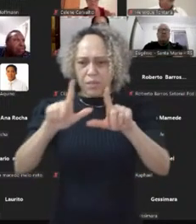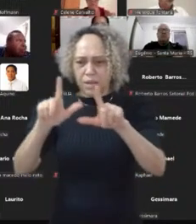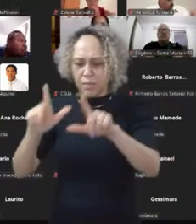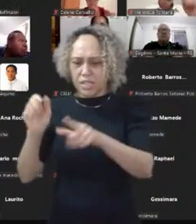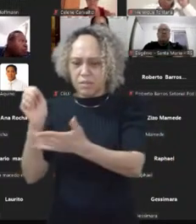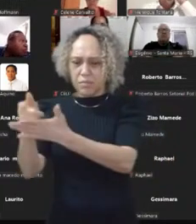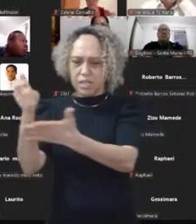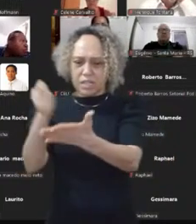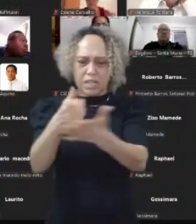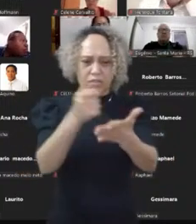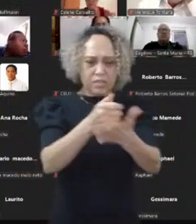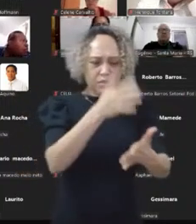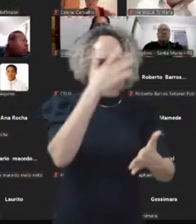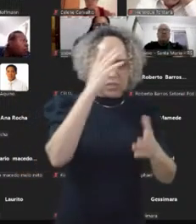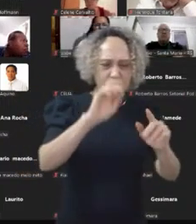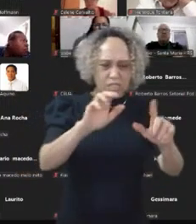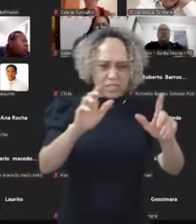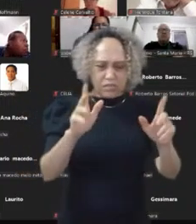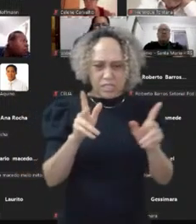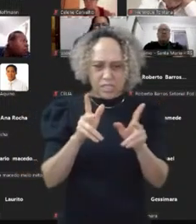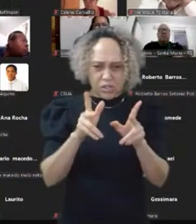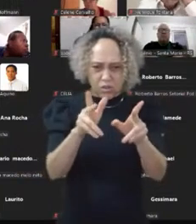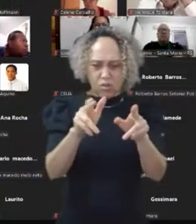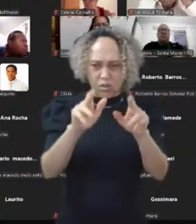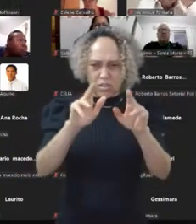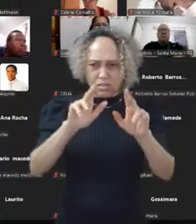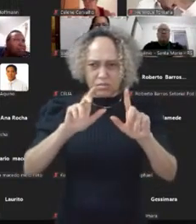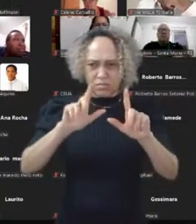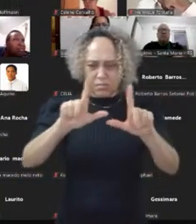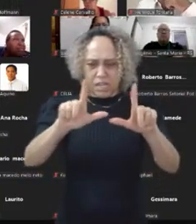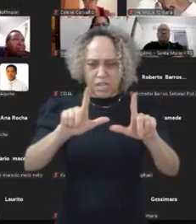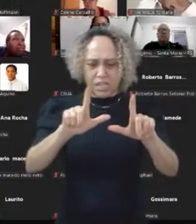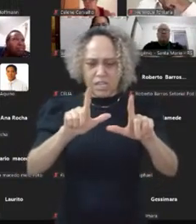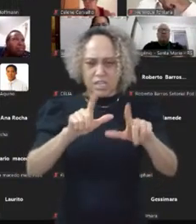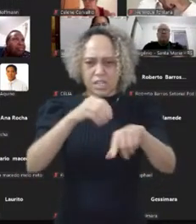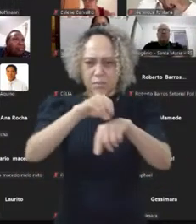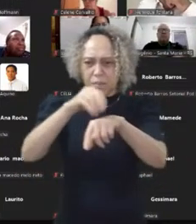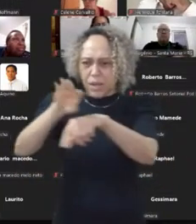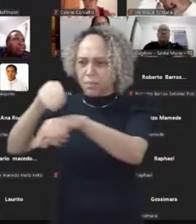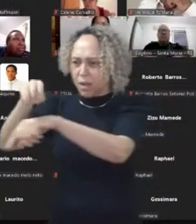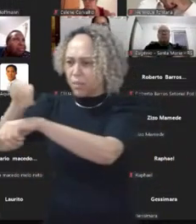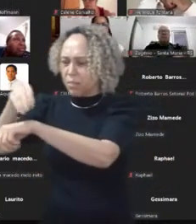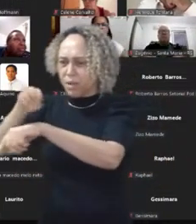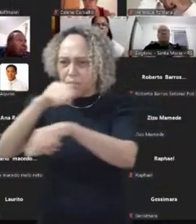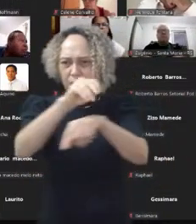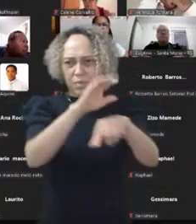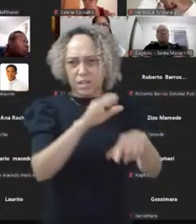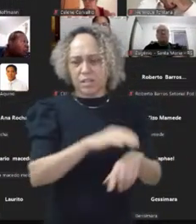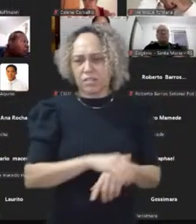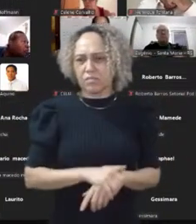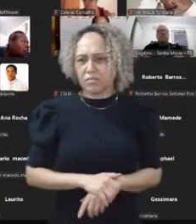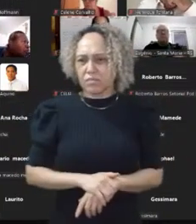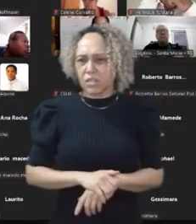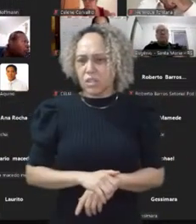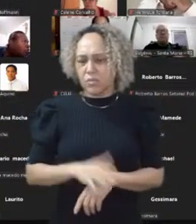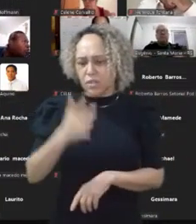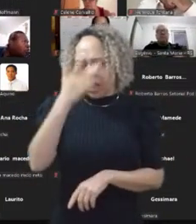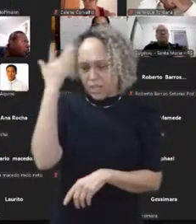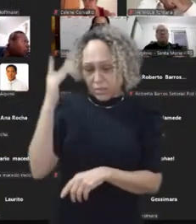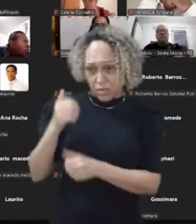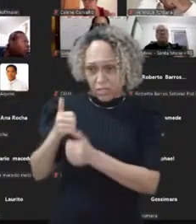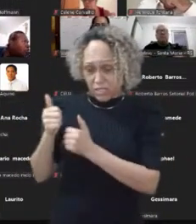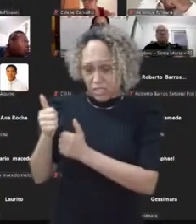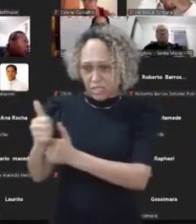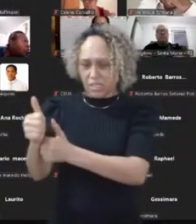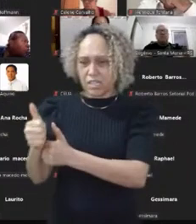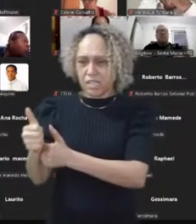dito é que ele produziu a inteligência aí né os usuários dele faziam Ash massal Prefeito E aí ele